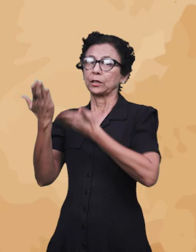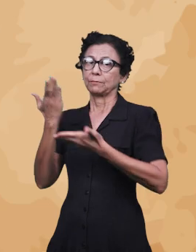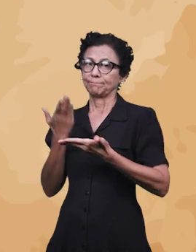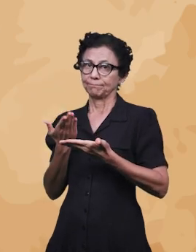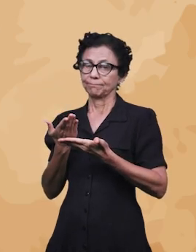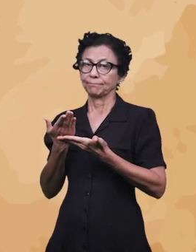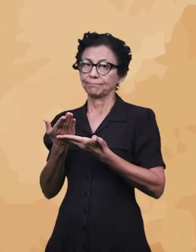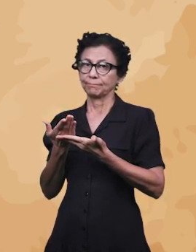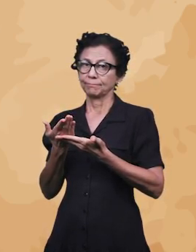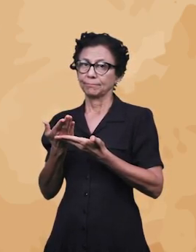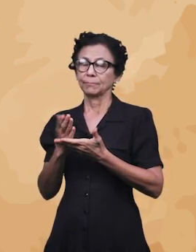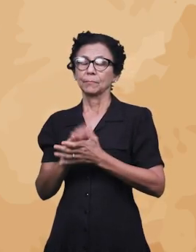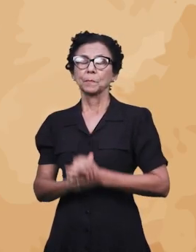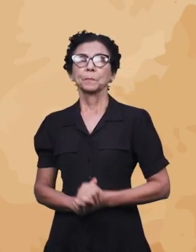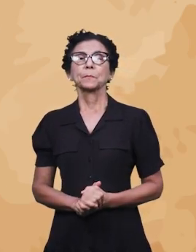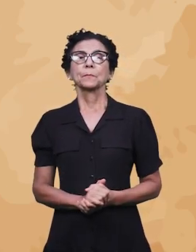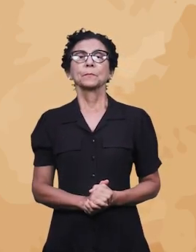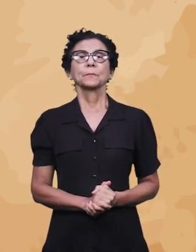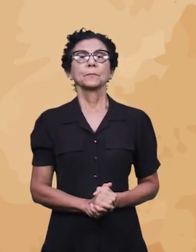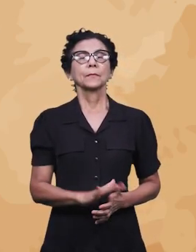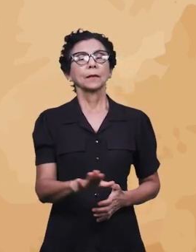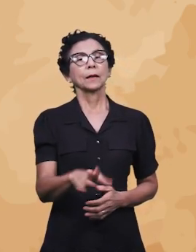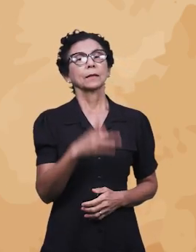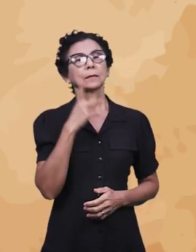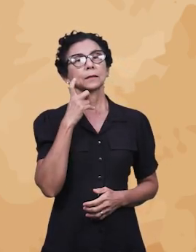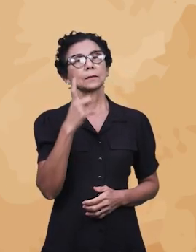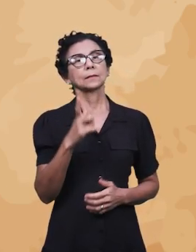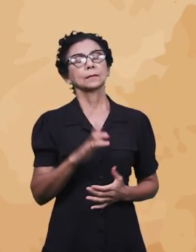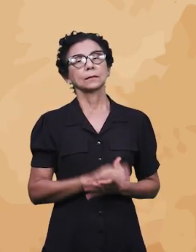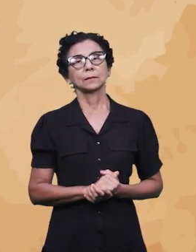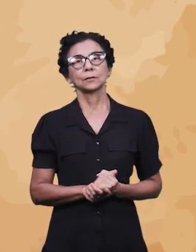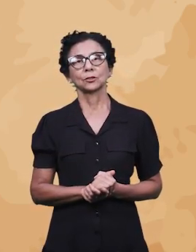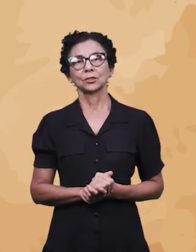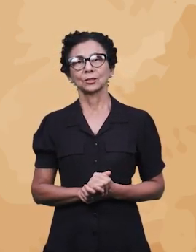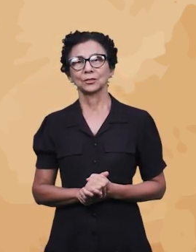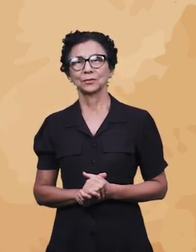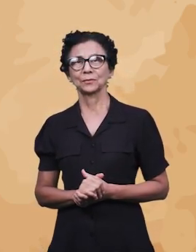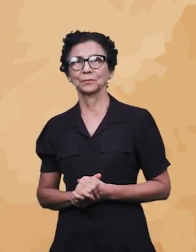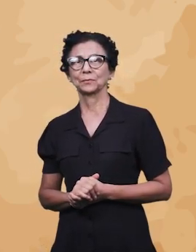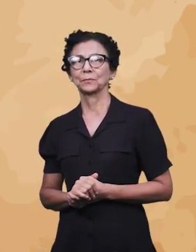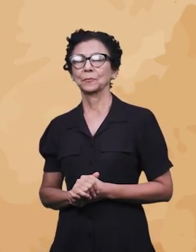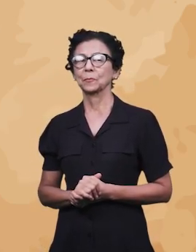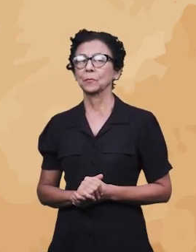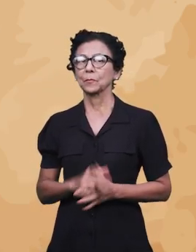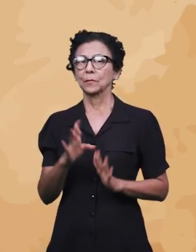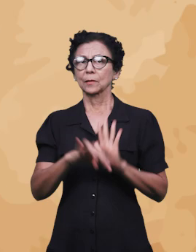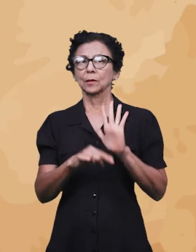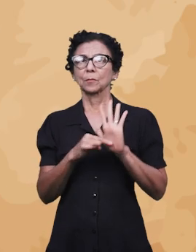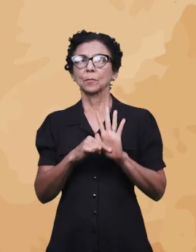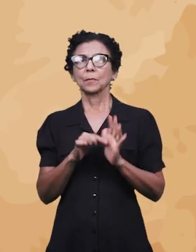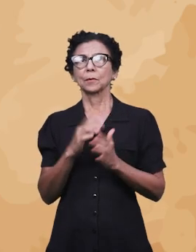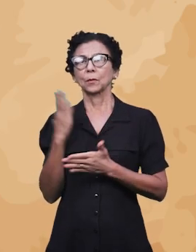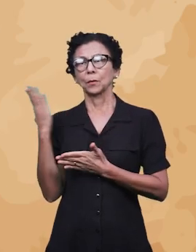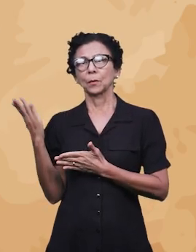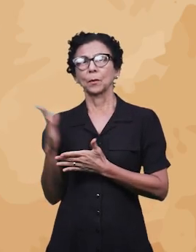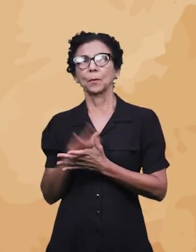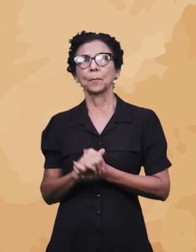exemplo, aqui os textos aqui. Eis que presto venho, você vai colocar, olha lá. Isso. 22:7. Eis que presto